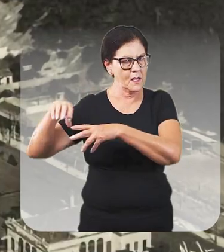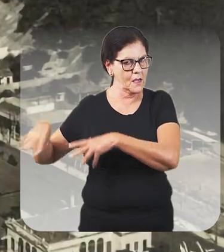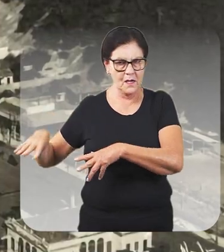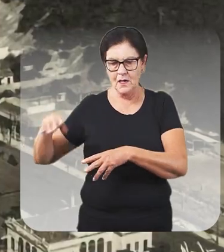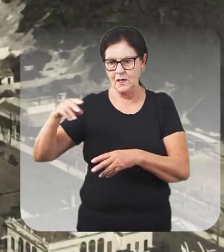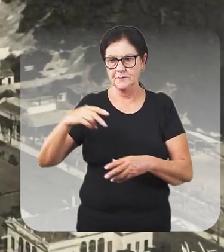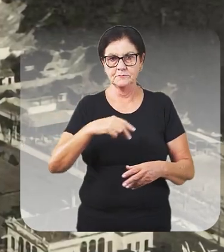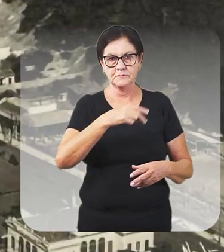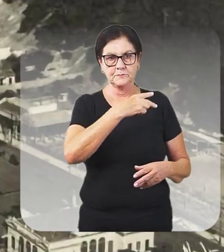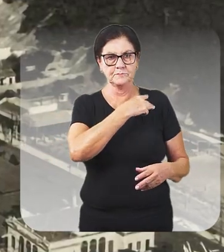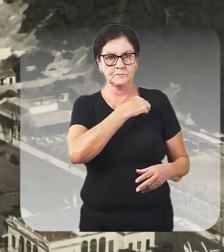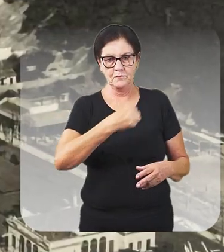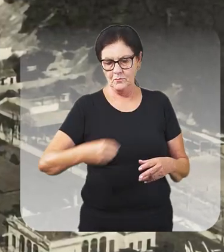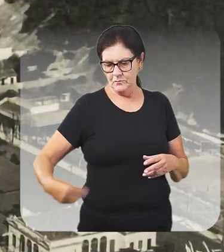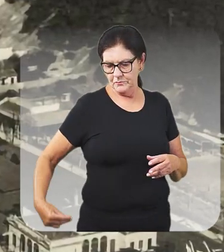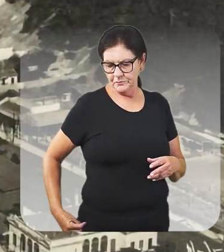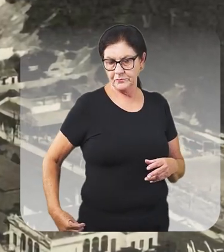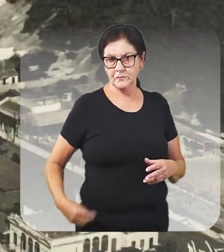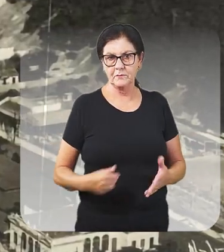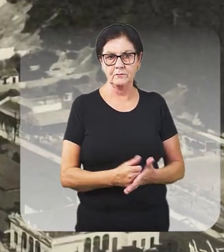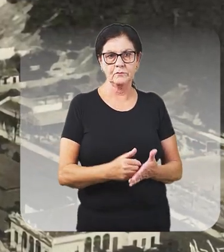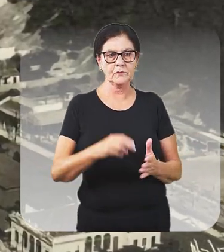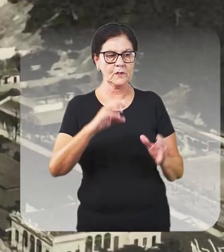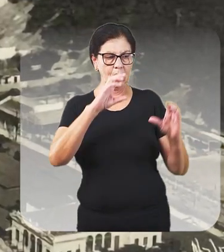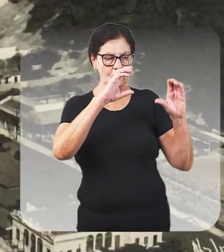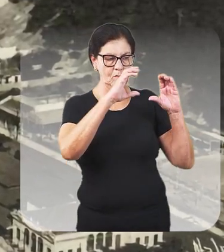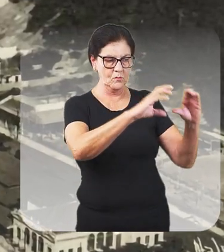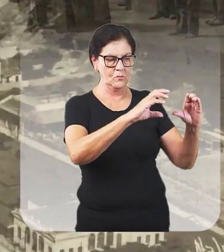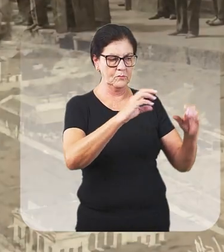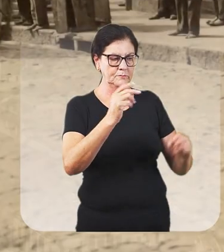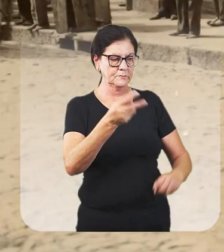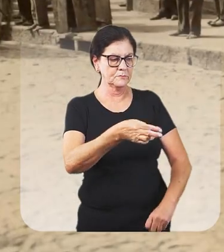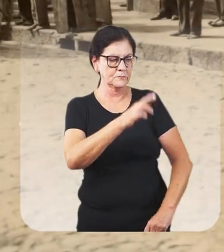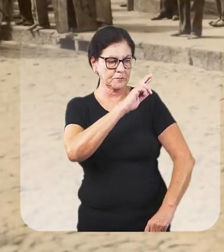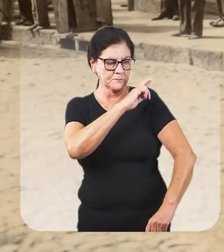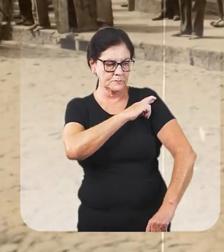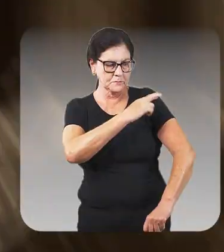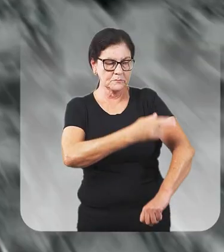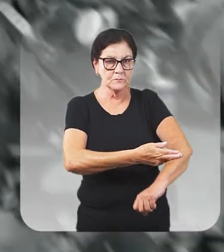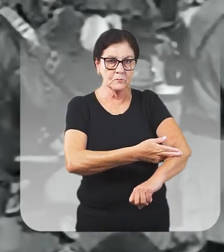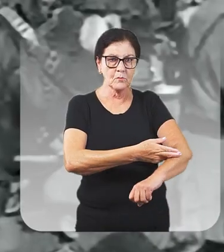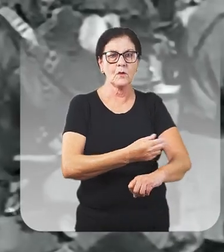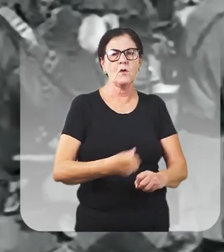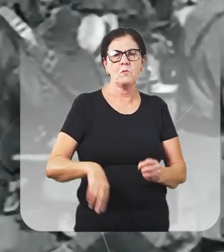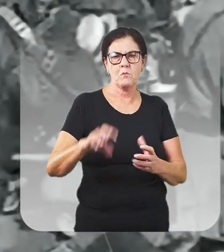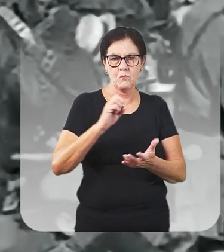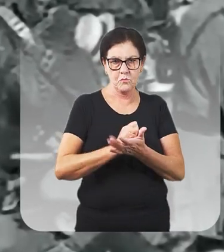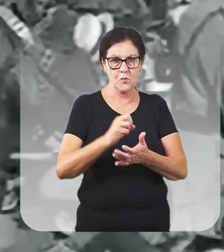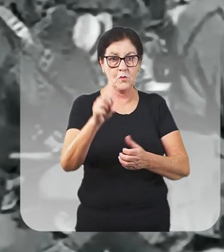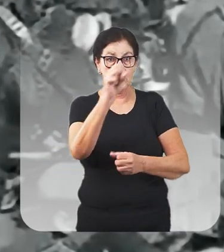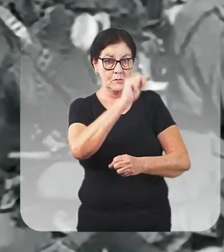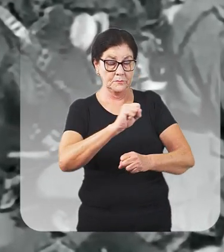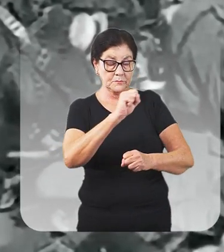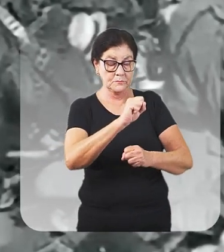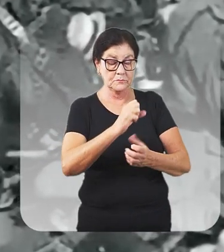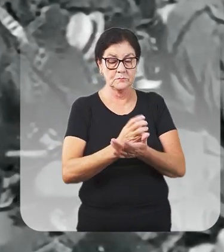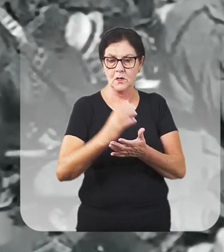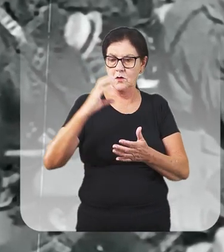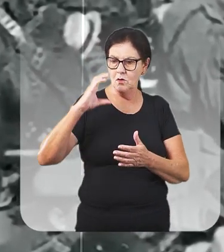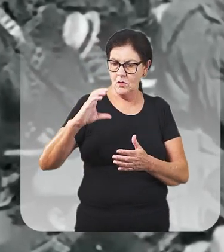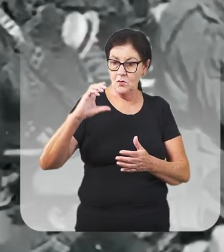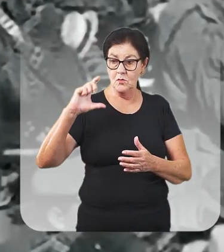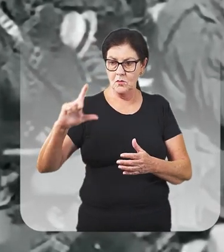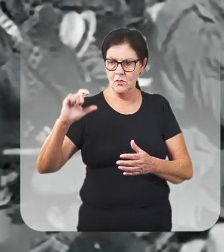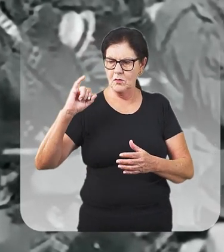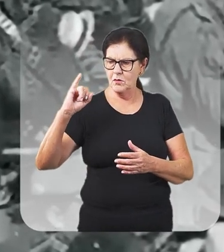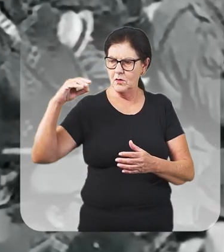e símbolo da insatisfação de estados como o Rio de Janeiro e o Rio Grande do Sul. O clima de polarização e